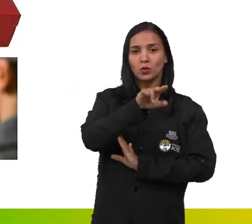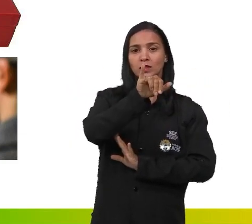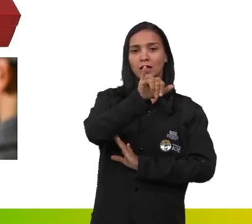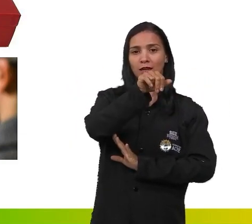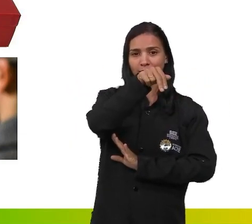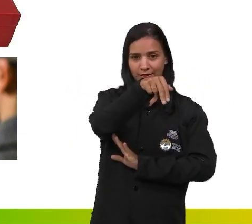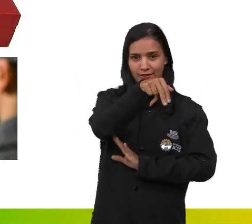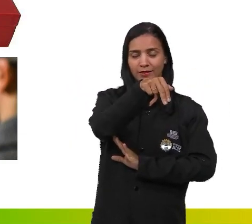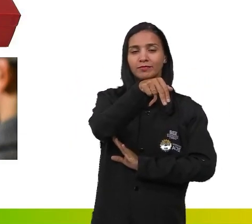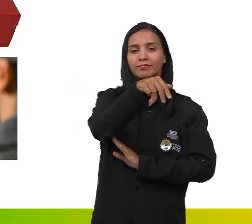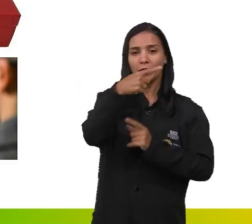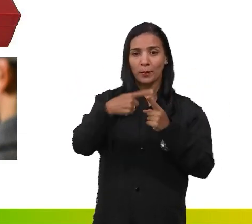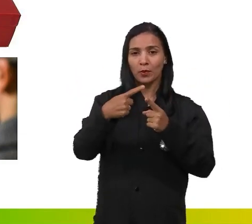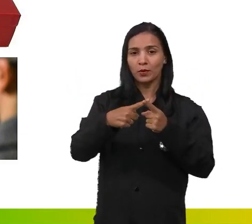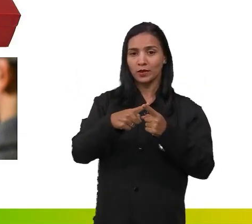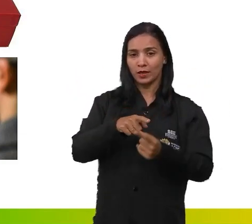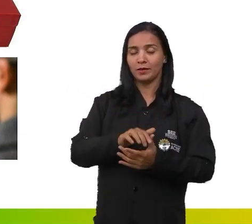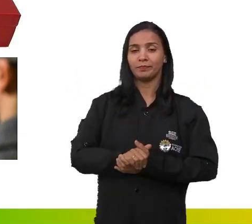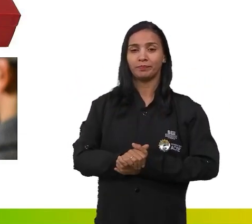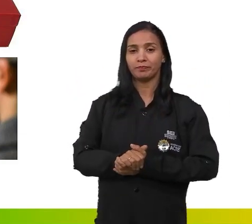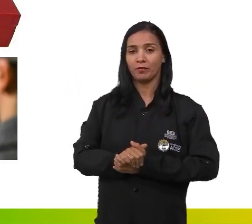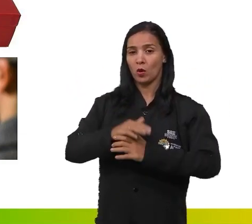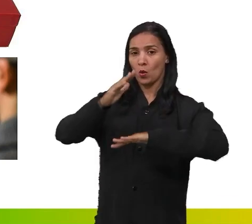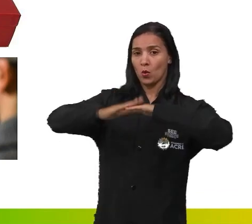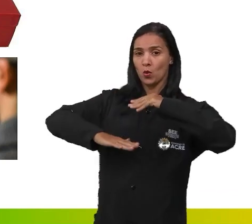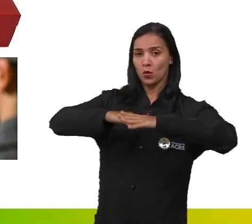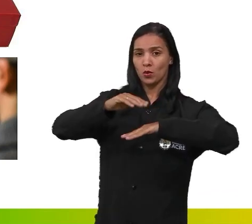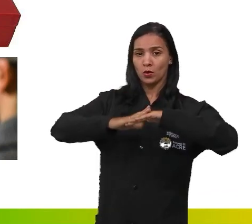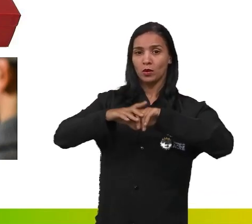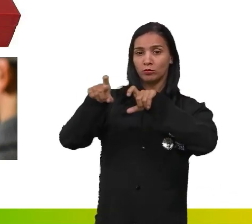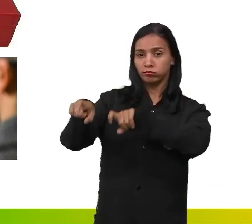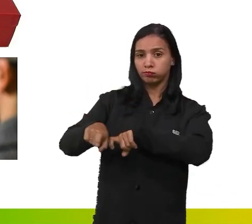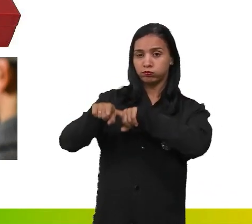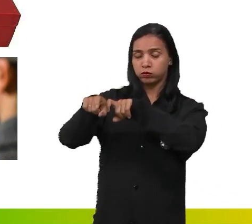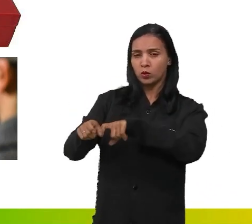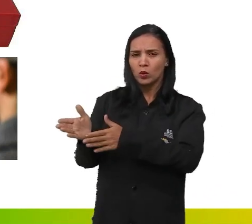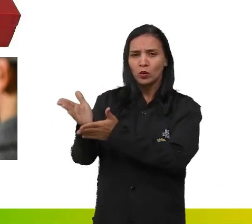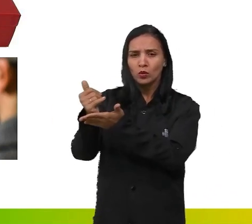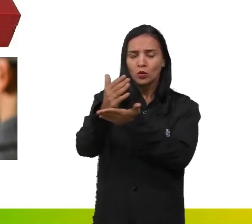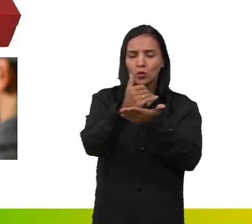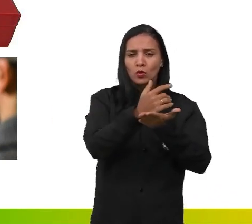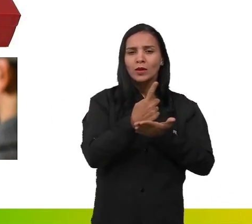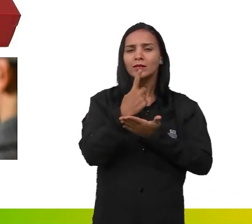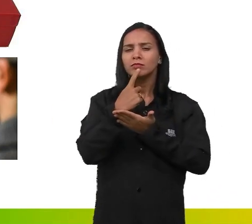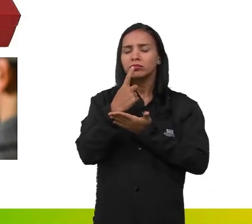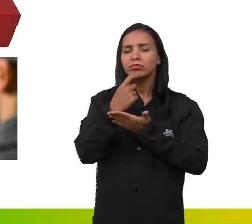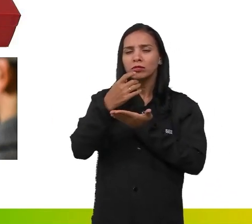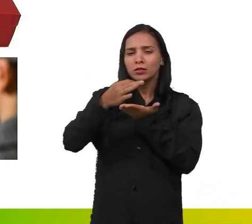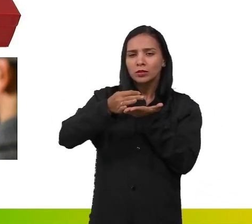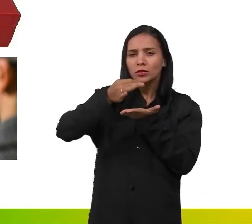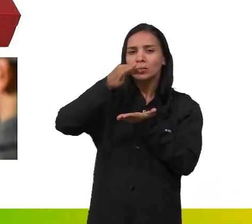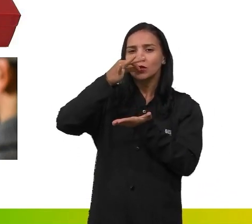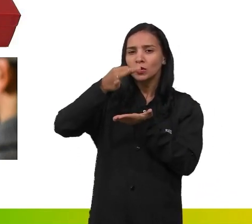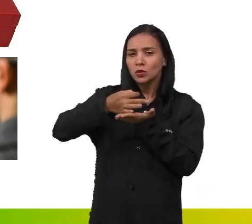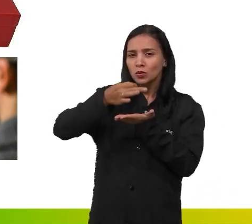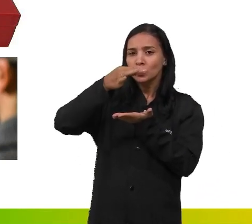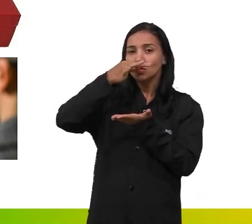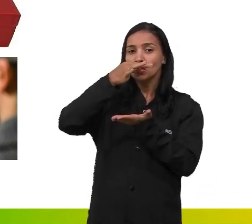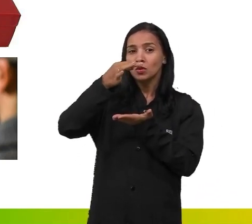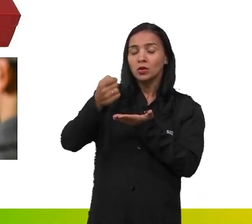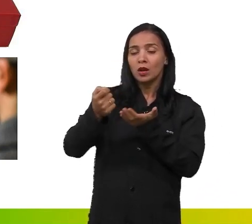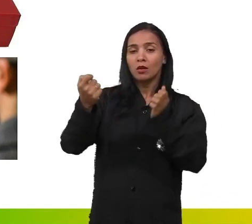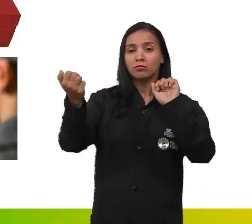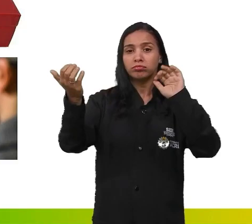summer. Fazendeiros colhem cerejas no verão. Como eu falei para vocês, nós temos aqui